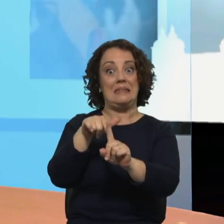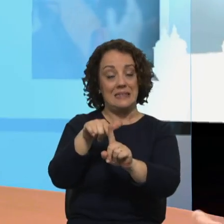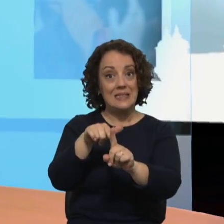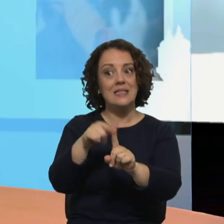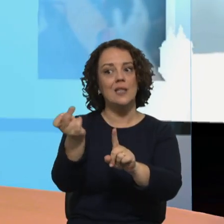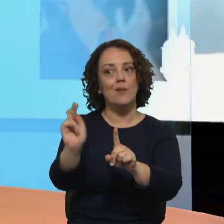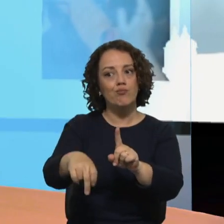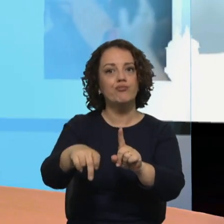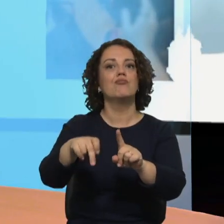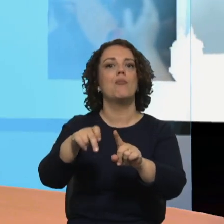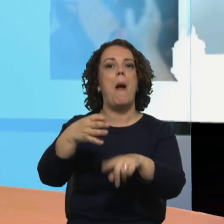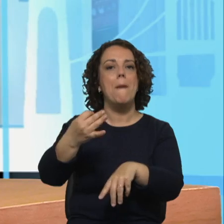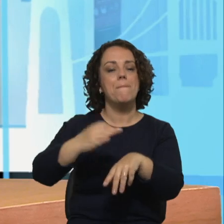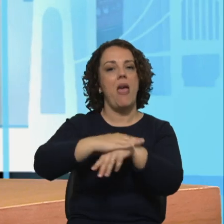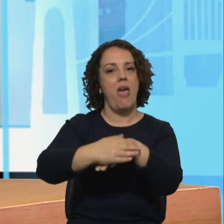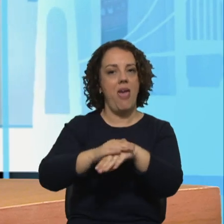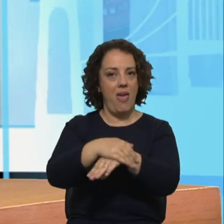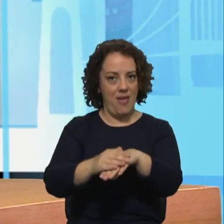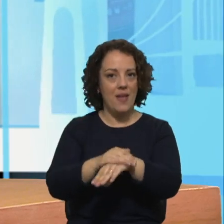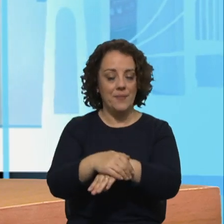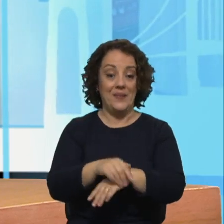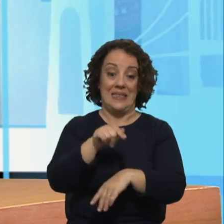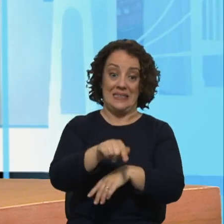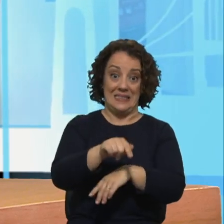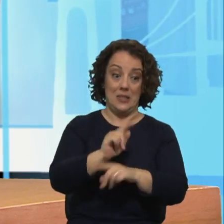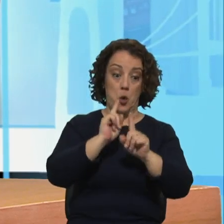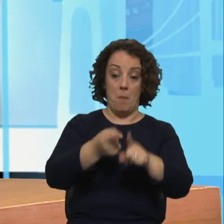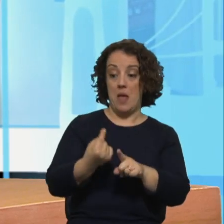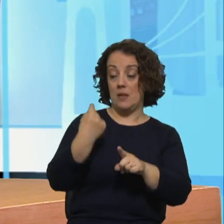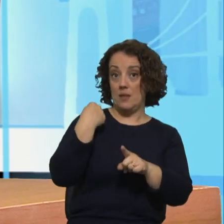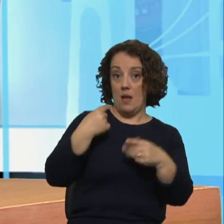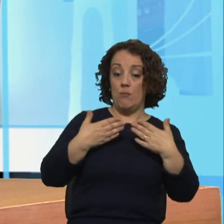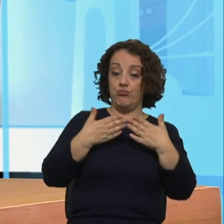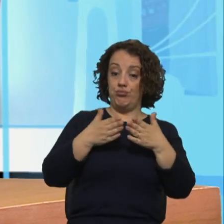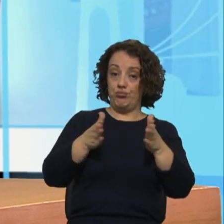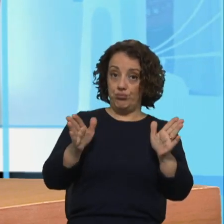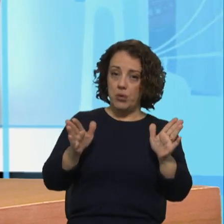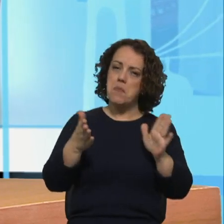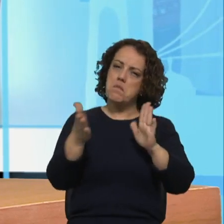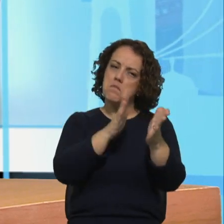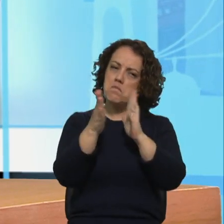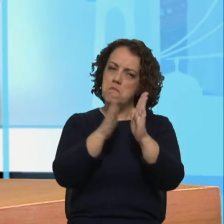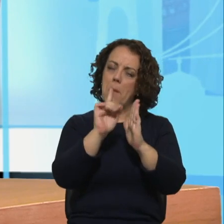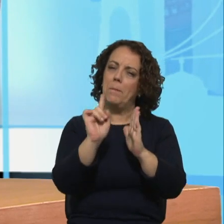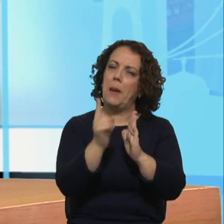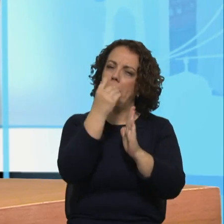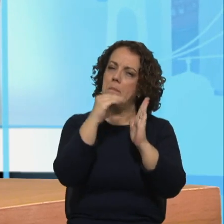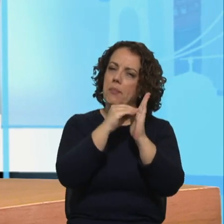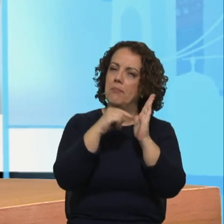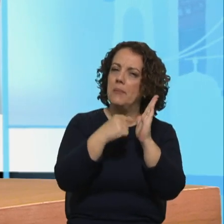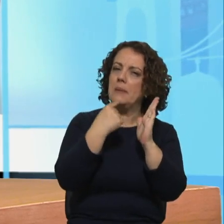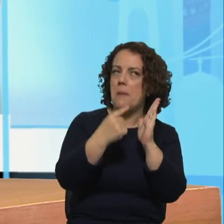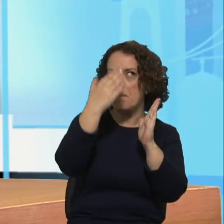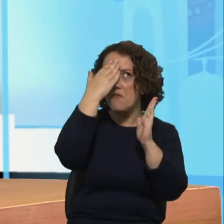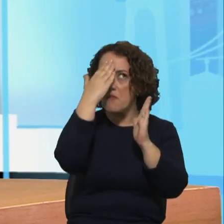nessa celebração que abre o Sagrado Tríduo Pascal, ele que há de ter começado, mais ou menos a primeira referência que temos de um tríduo pascal,